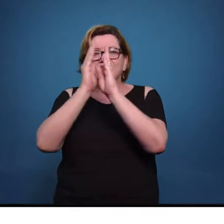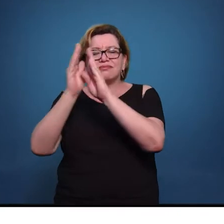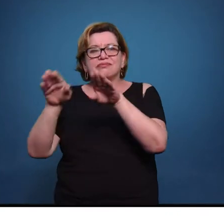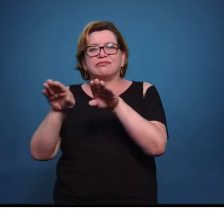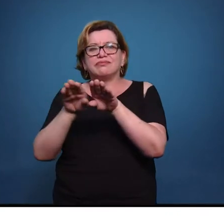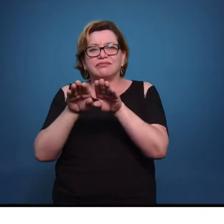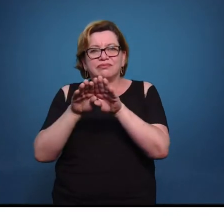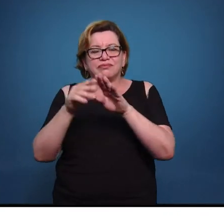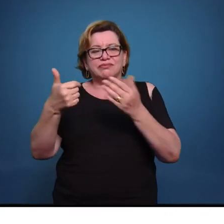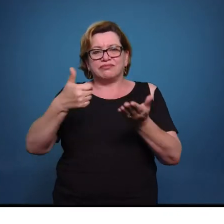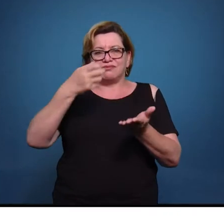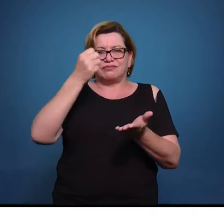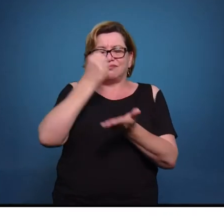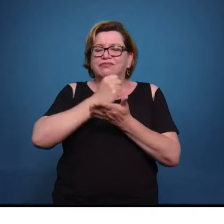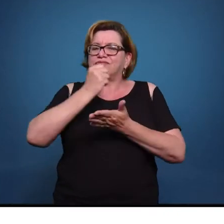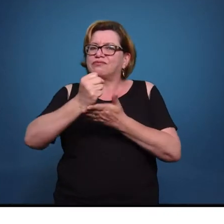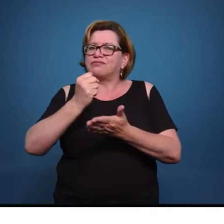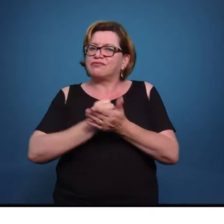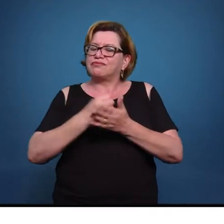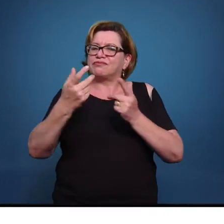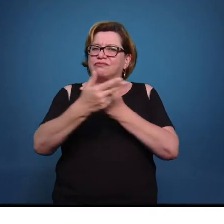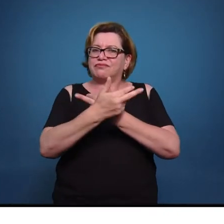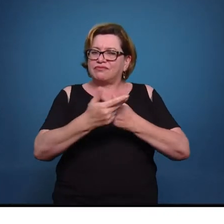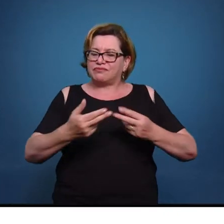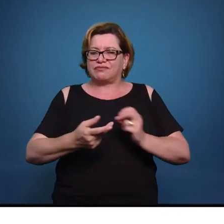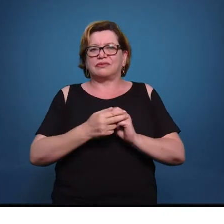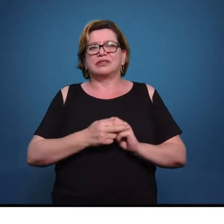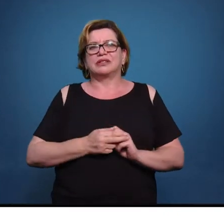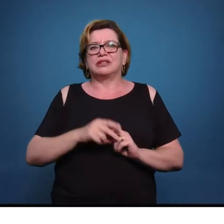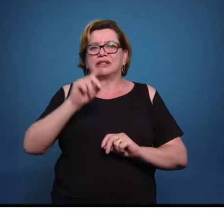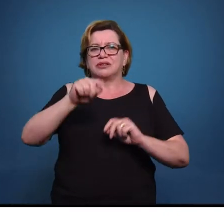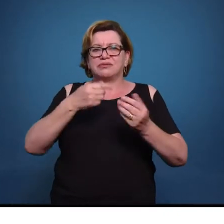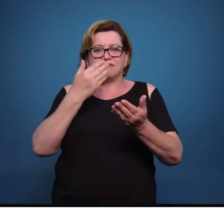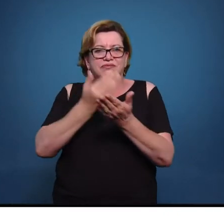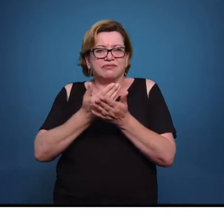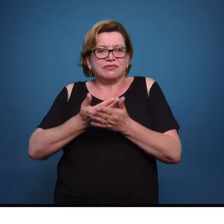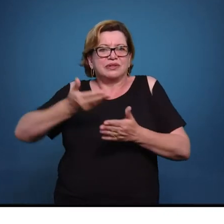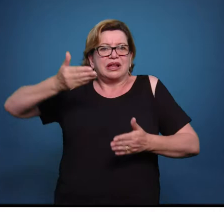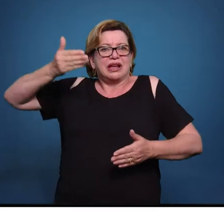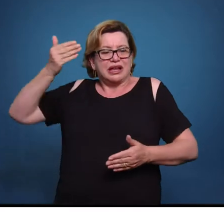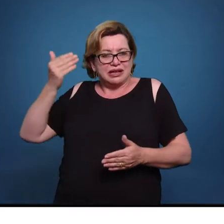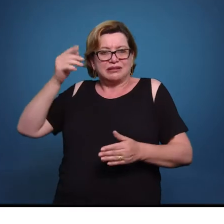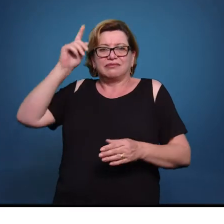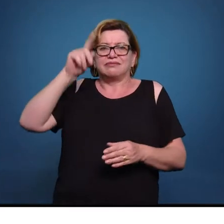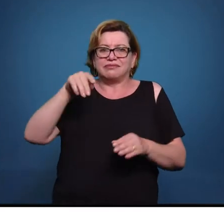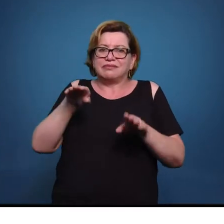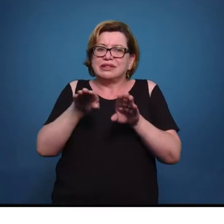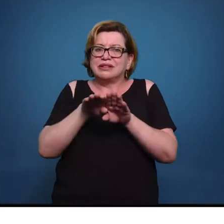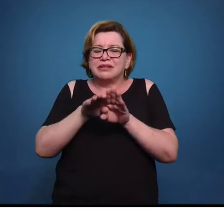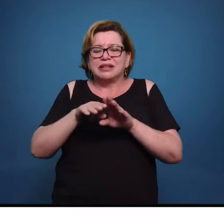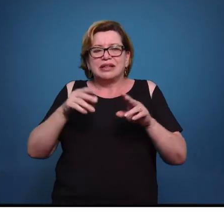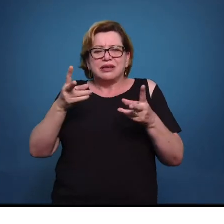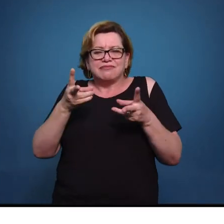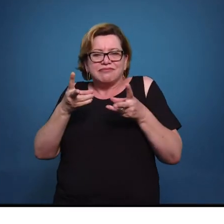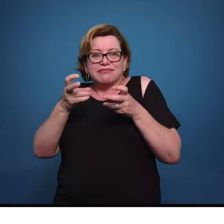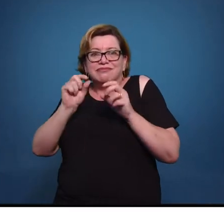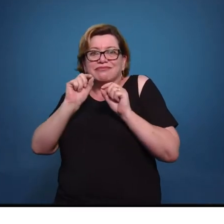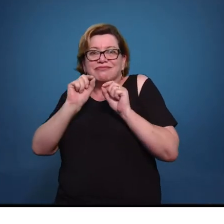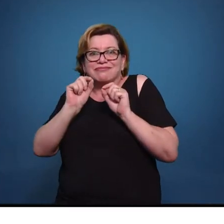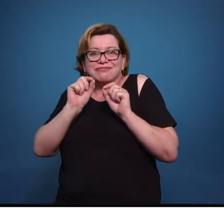os centros de documentação. Mas vale um alerta aqui, estudar o tempo passado é também nos atentarmos para uma